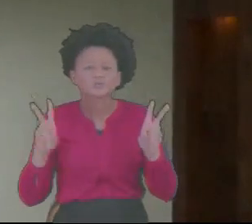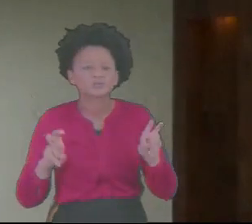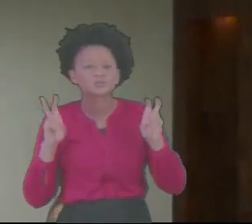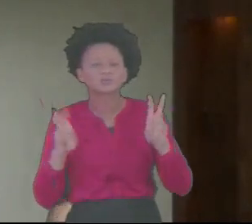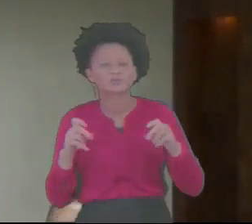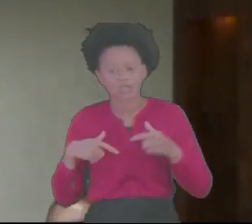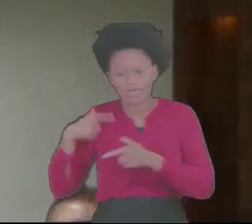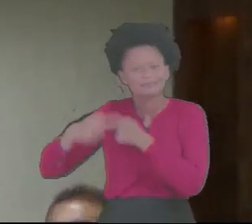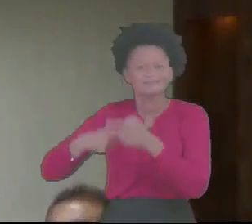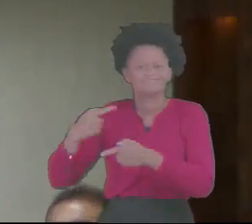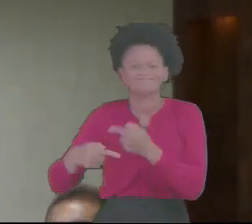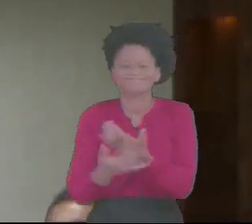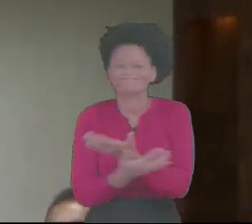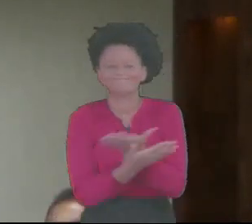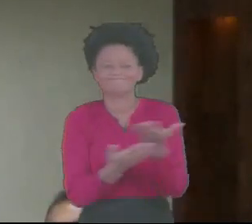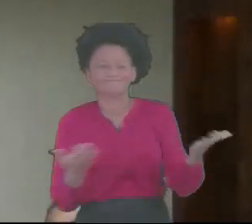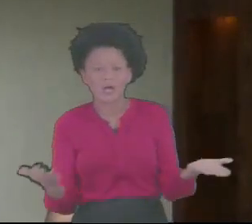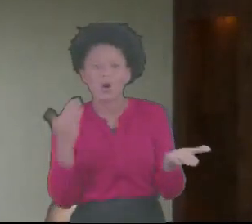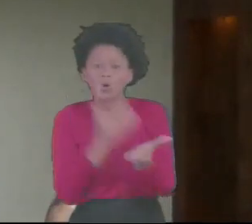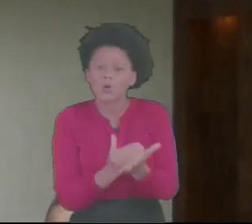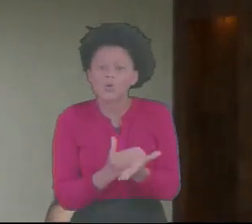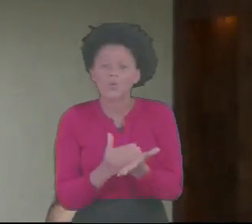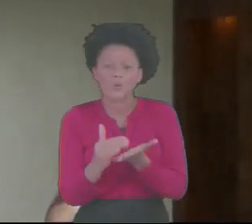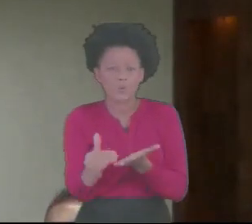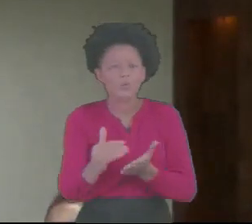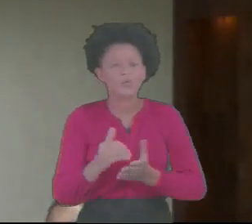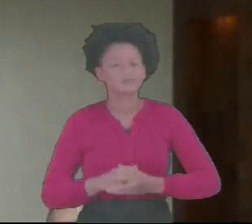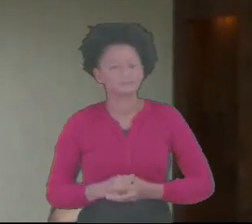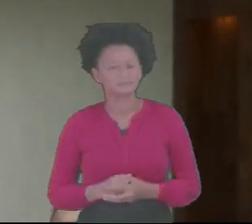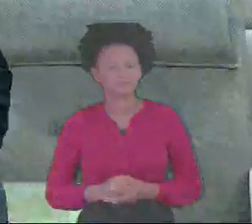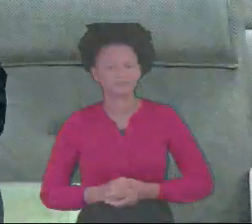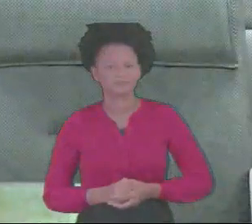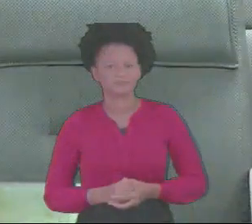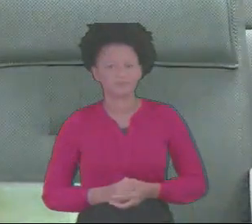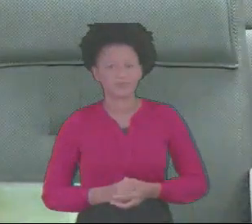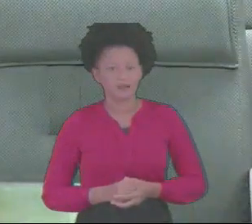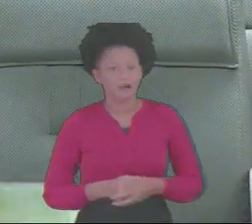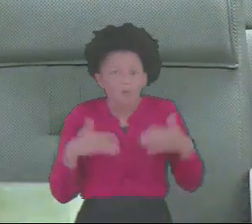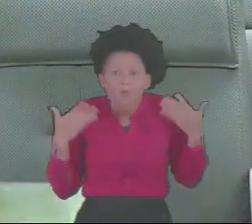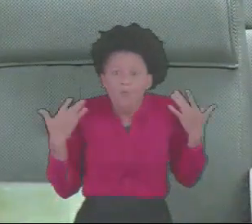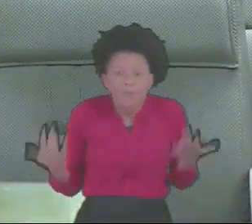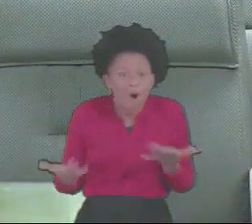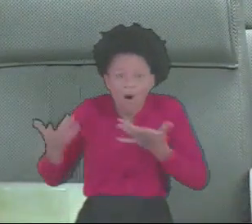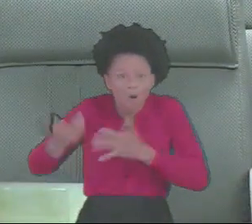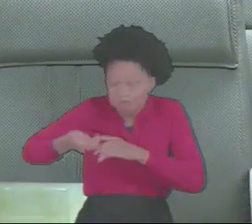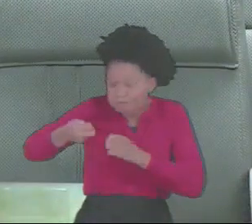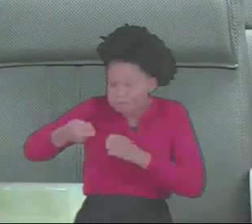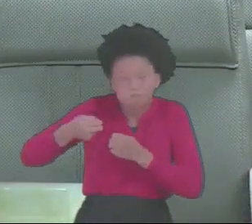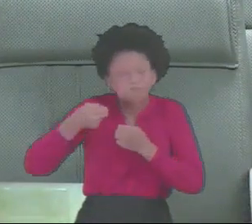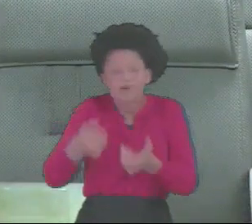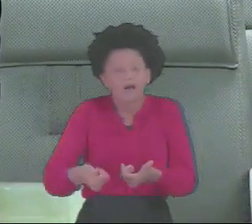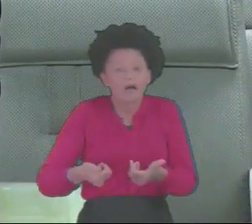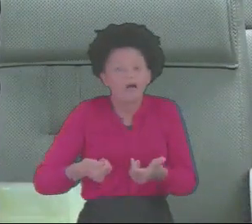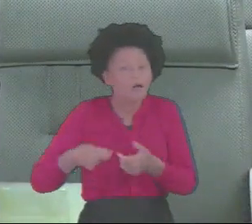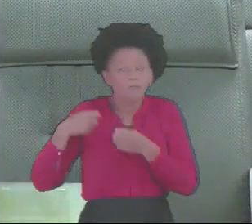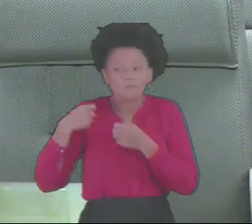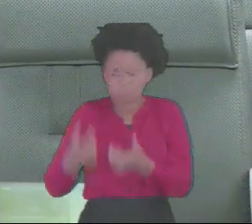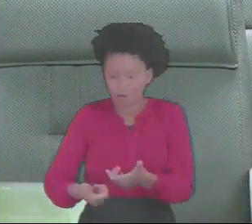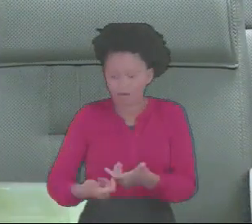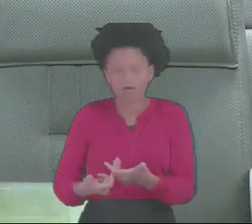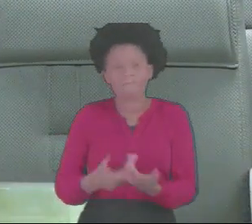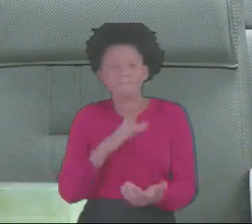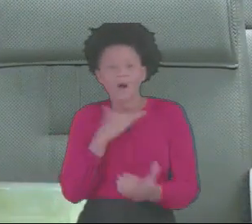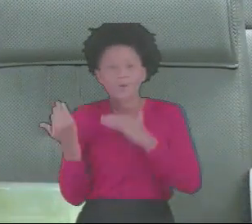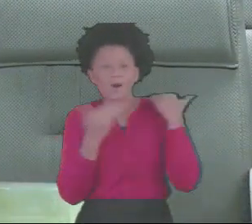esta geração que começa é e qual o legado que a geração que está indo